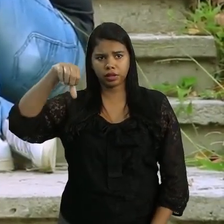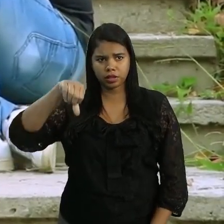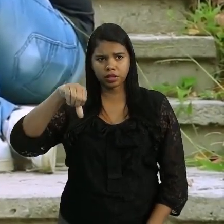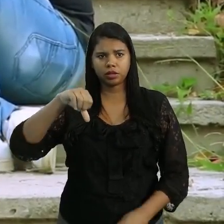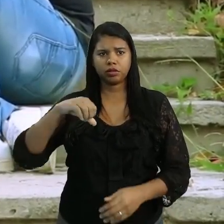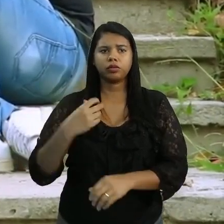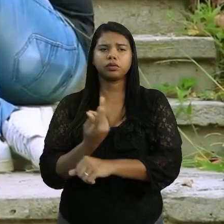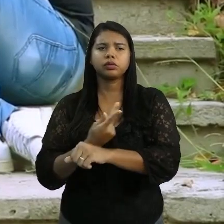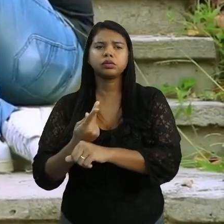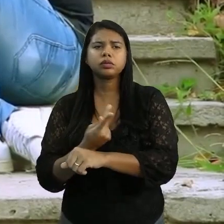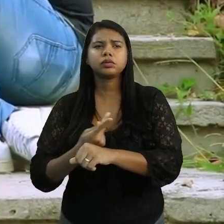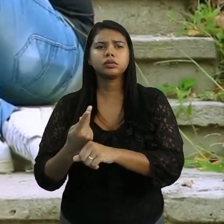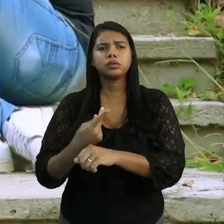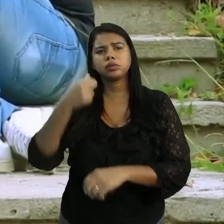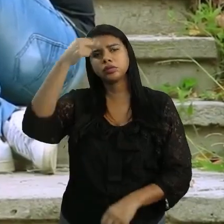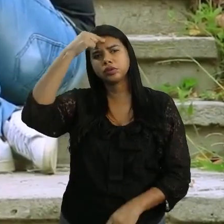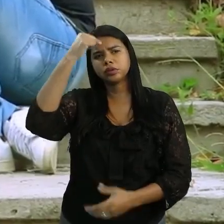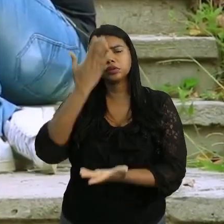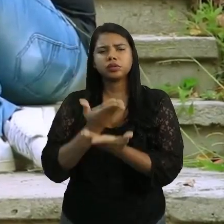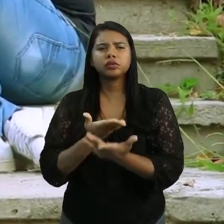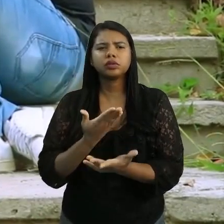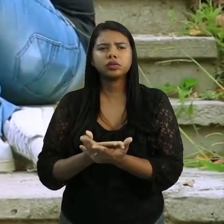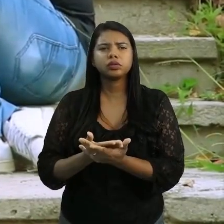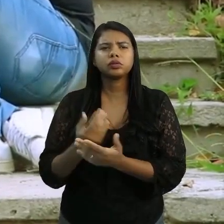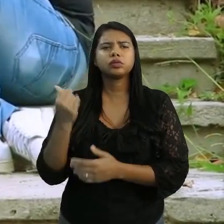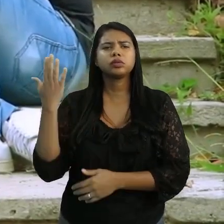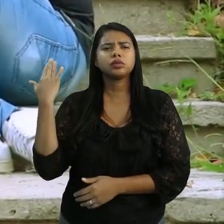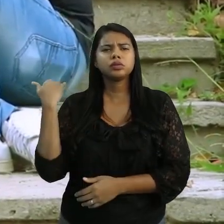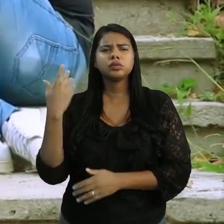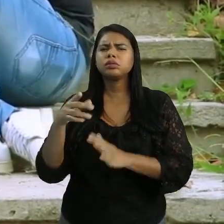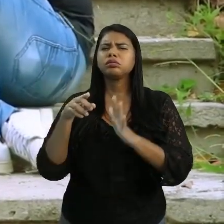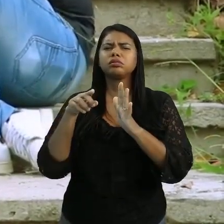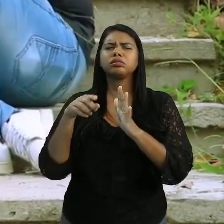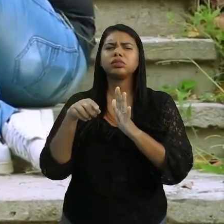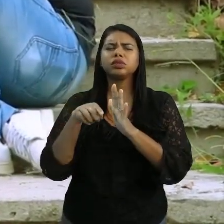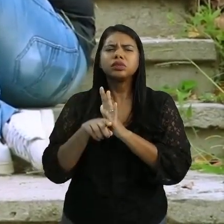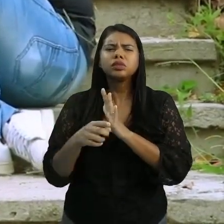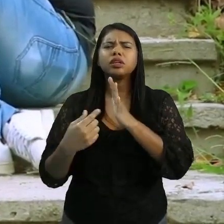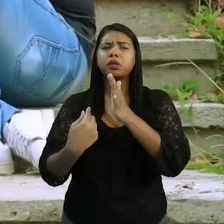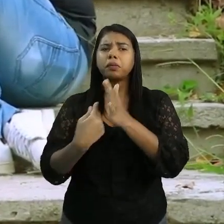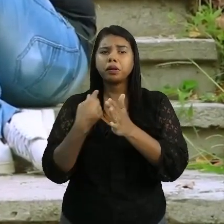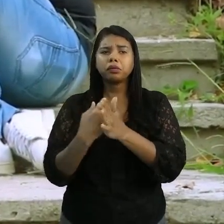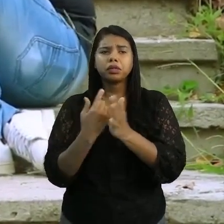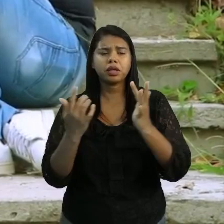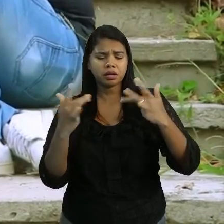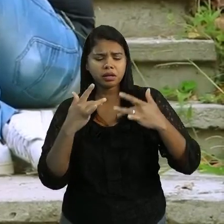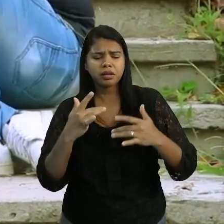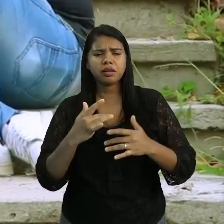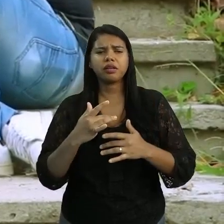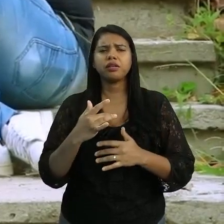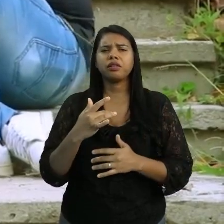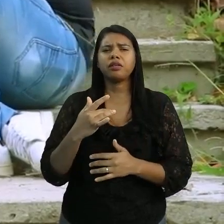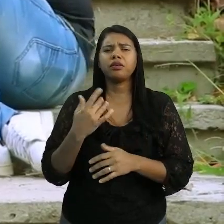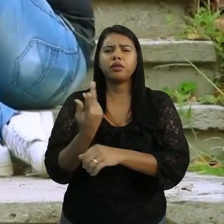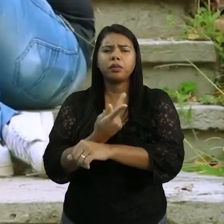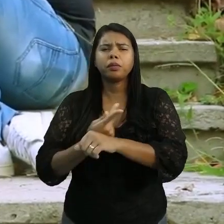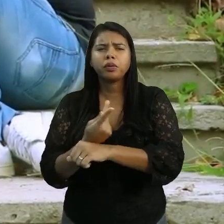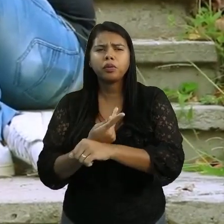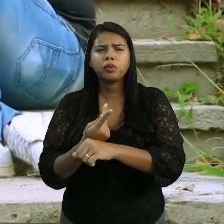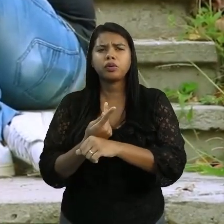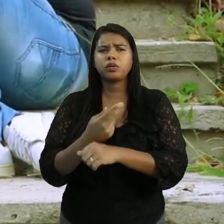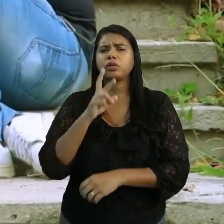conquistar a paz, conquistar a felicidade, que é algo que todo mundo busca, né? O senhor, Com quantos anos se tornou Hare Krishna? Com